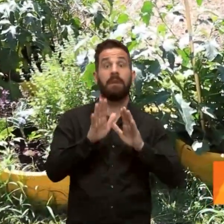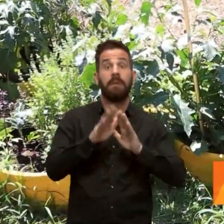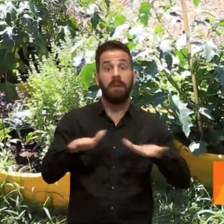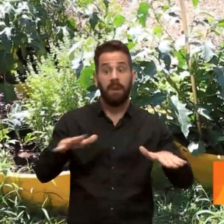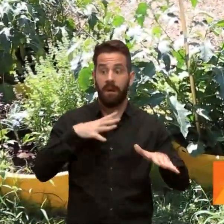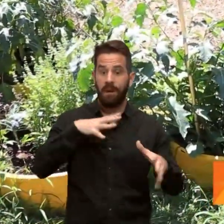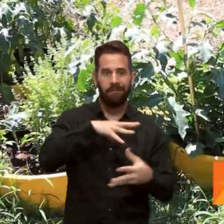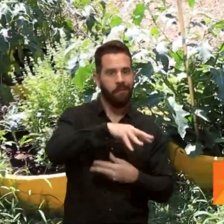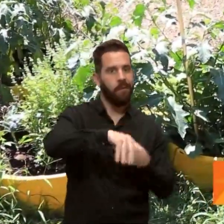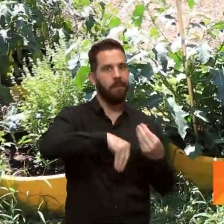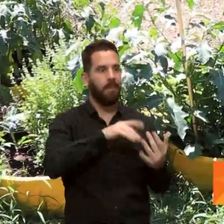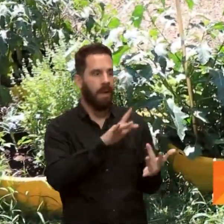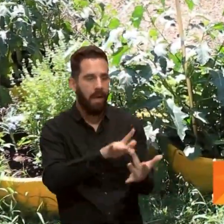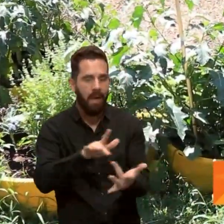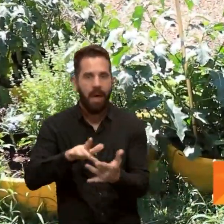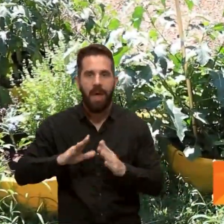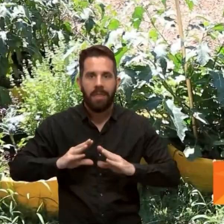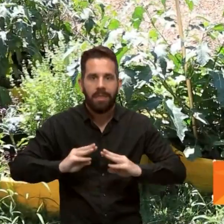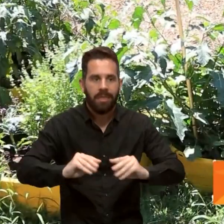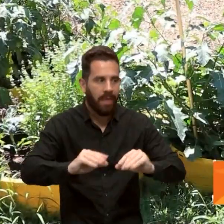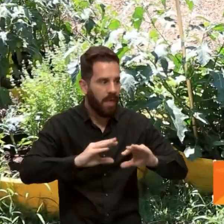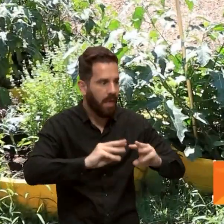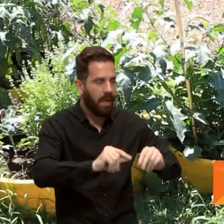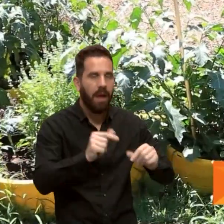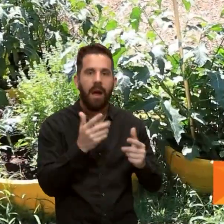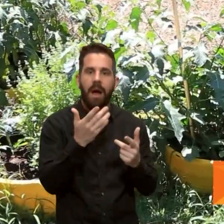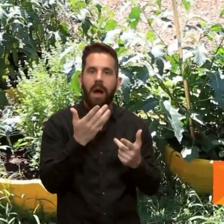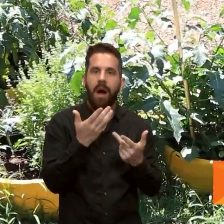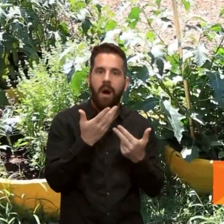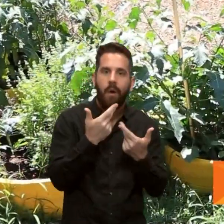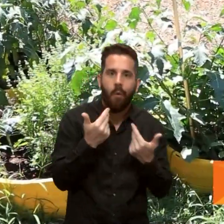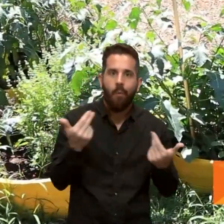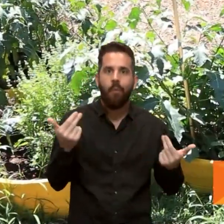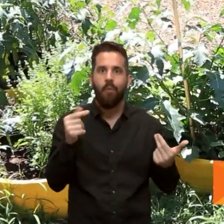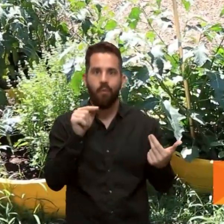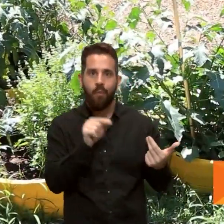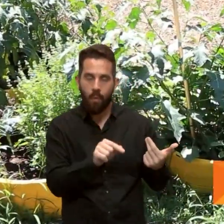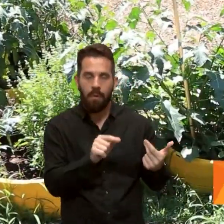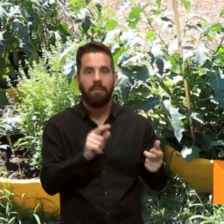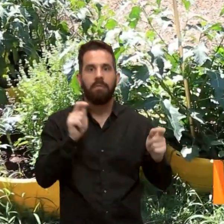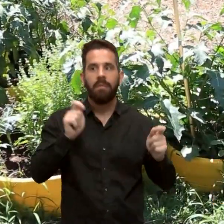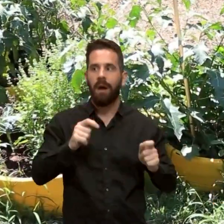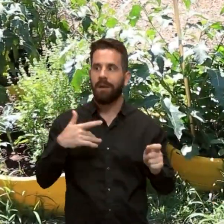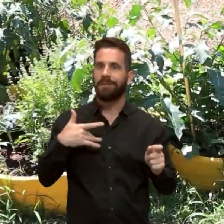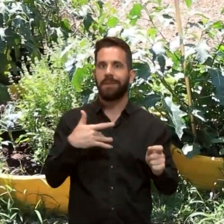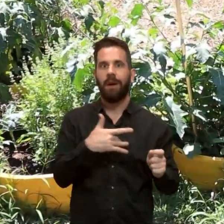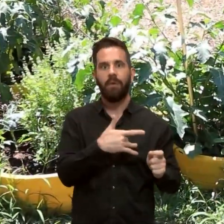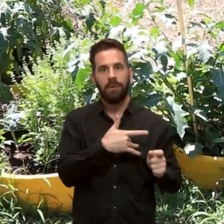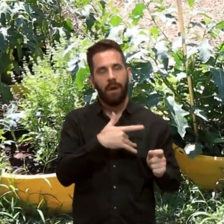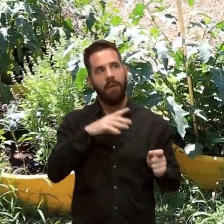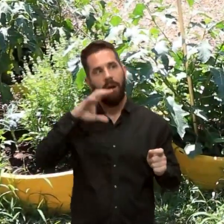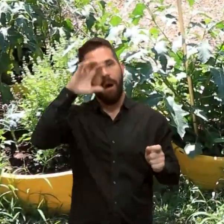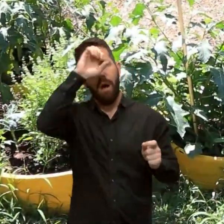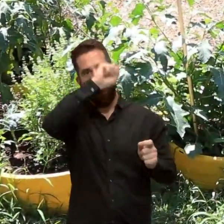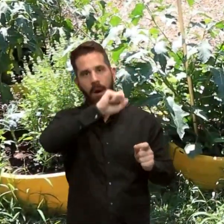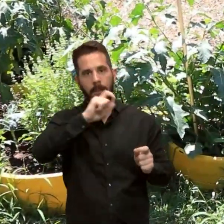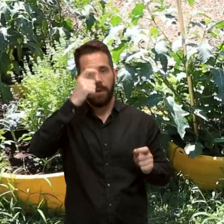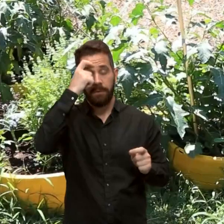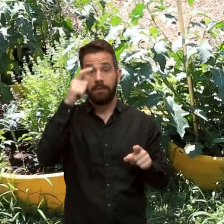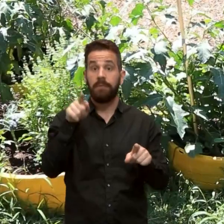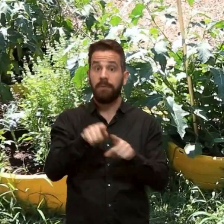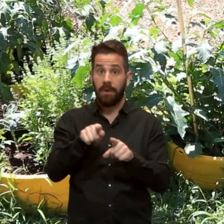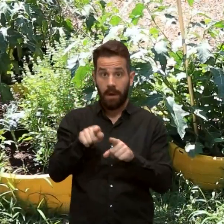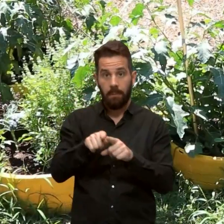incentiva na construção de hábitos alimentares saudáveis e amplia os conhecimentos sobre preservação do meio